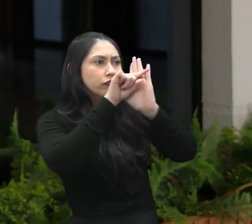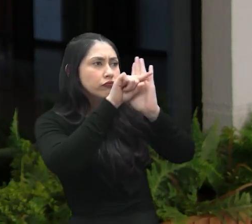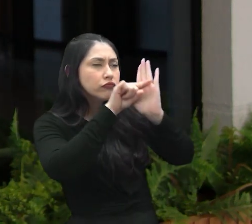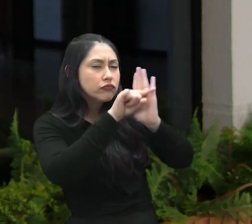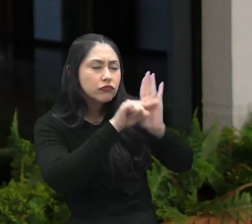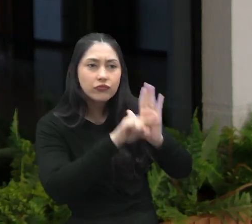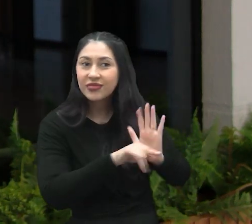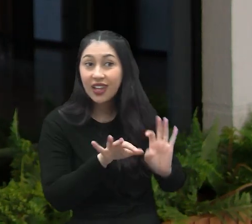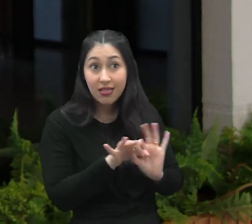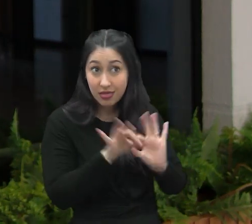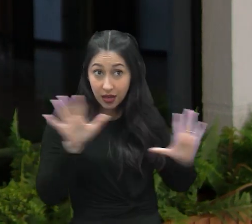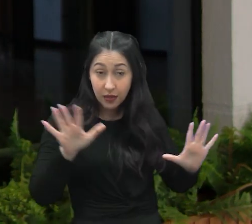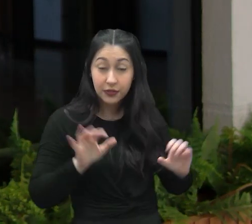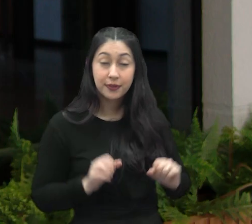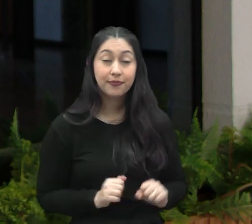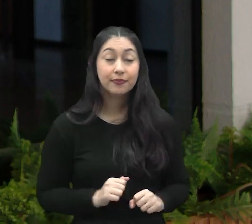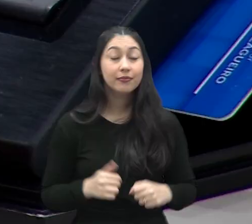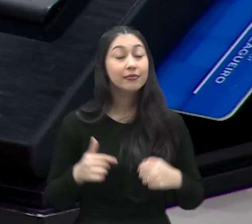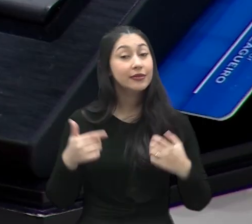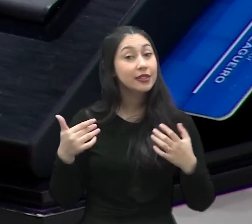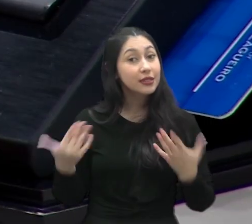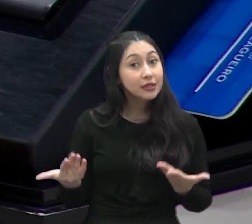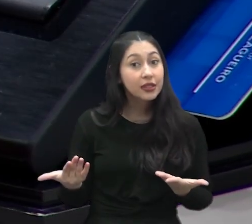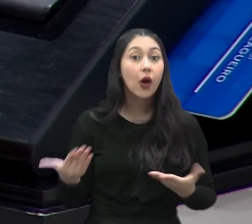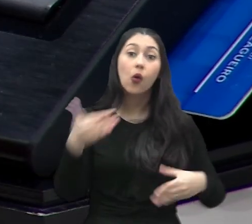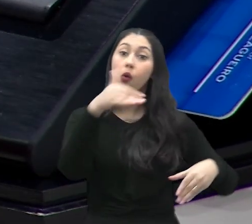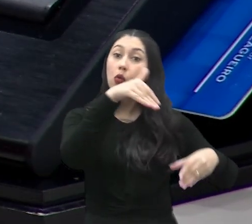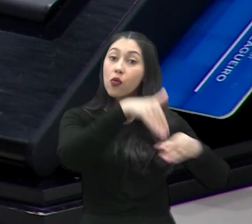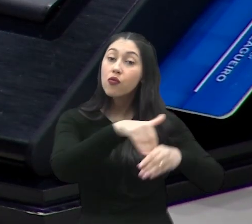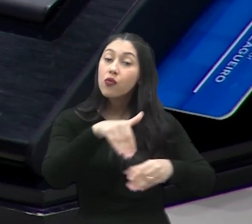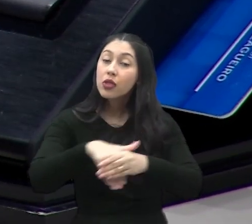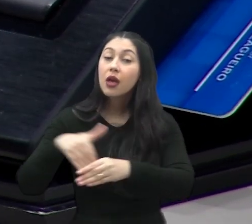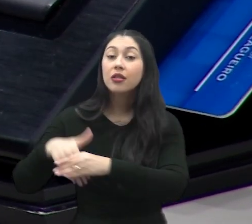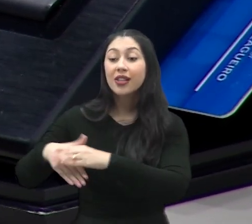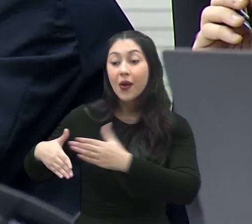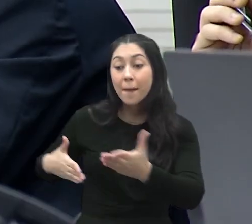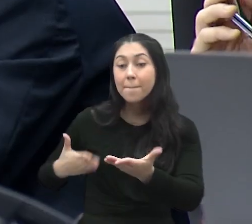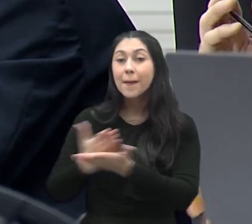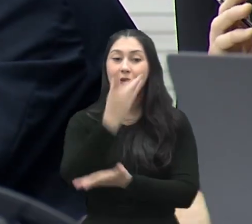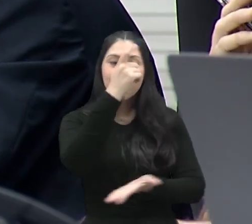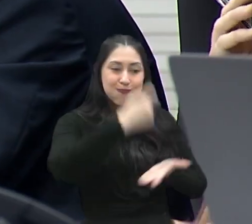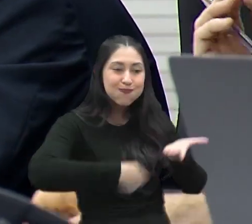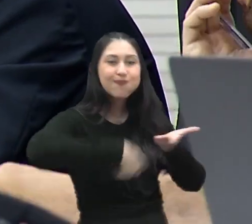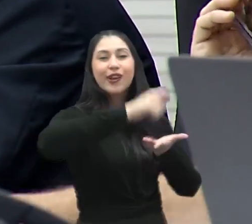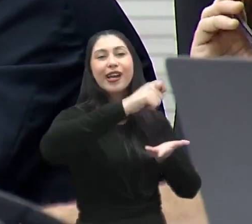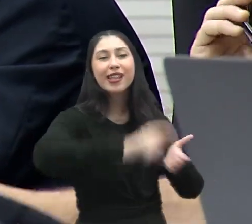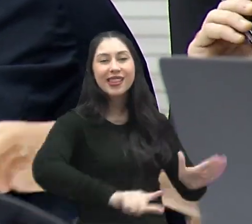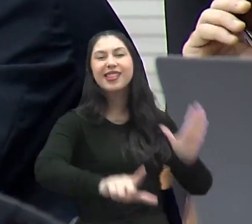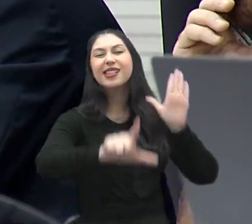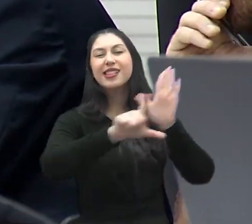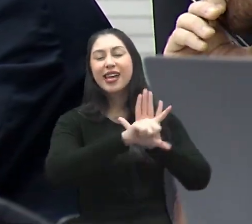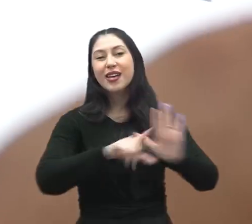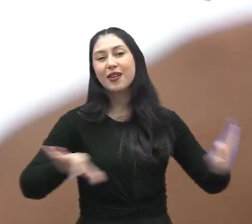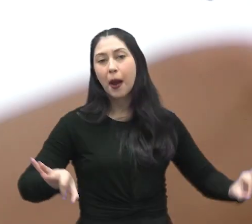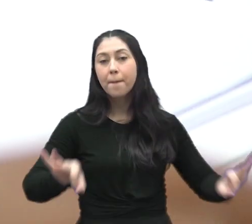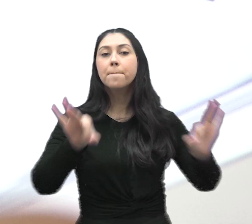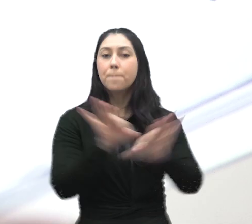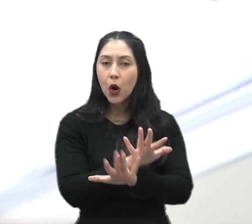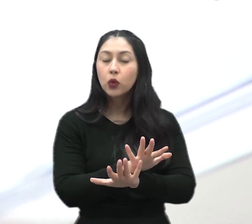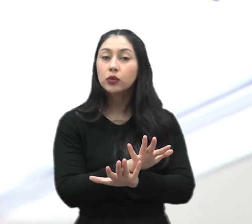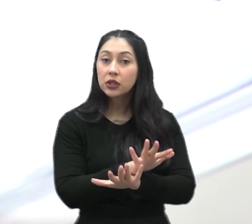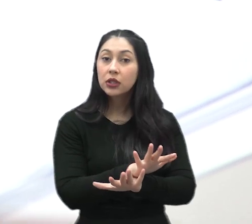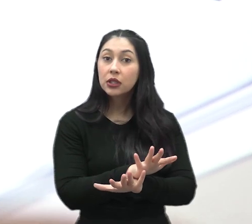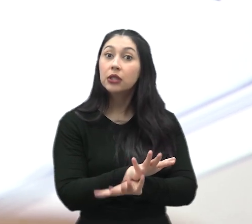ser consultado livremente pelos munícipes. Por fim, a aprovação e sanção transformam o projeto em lei,